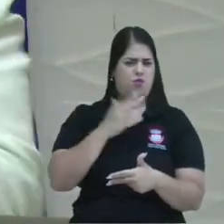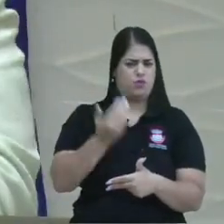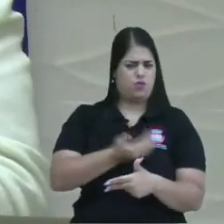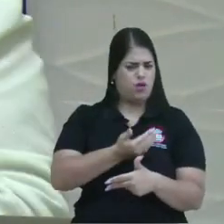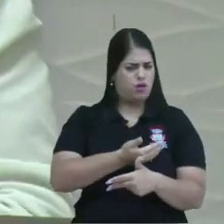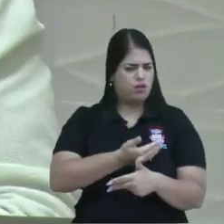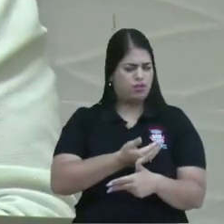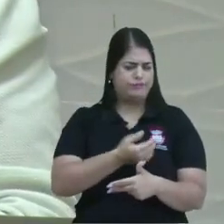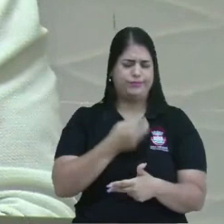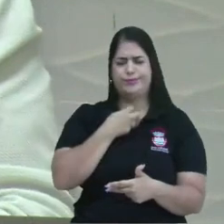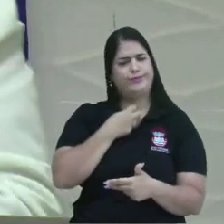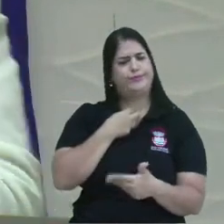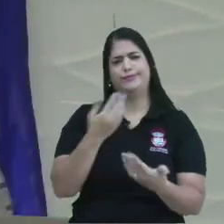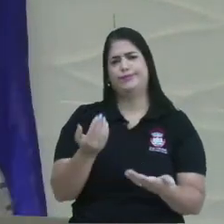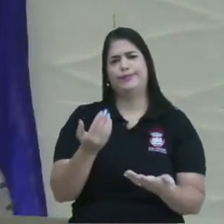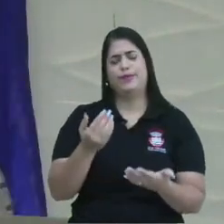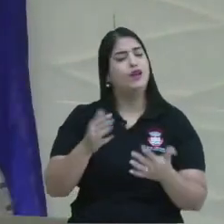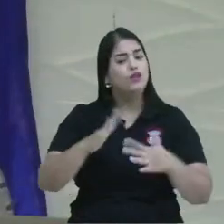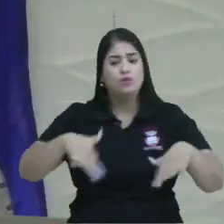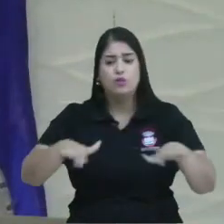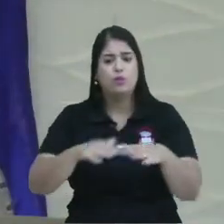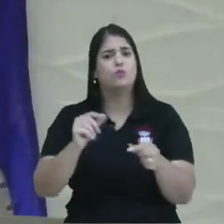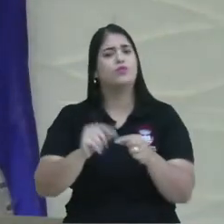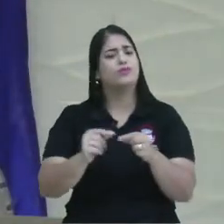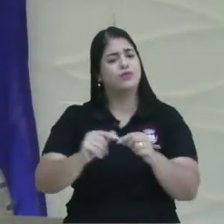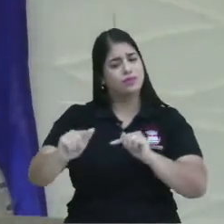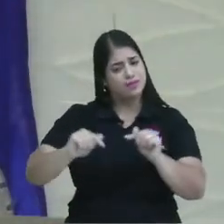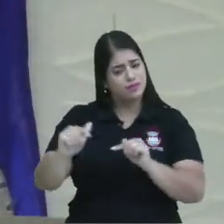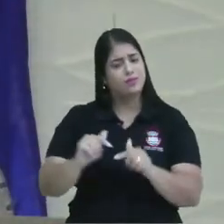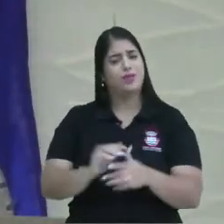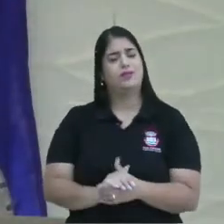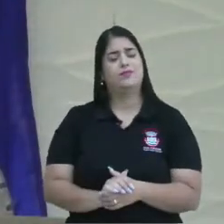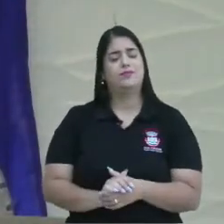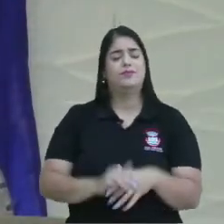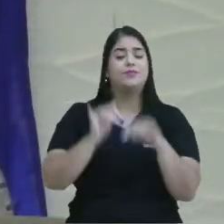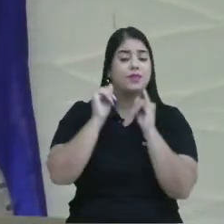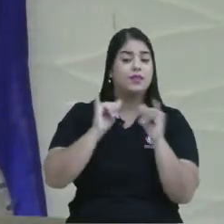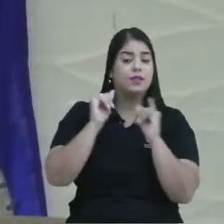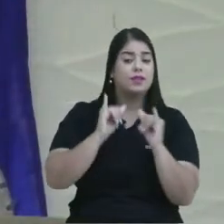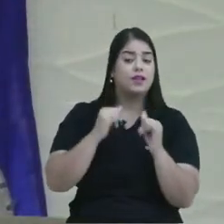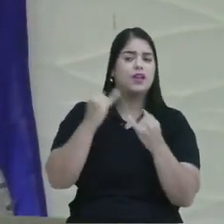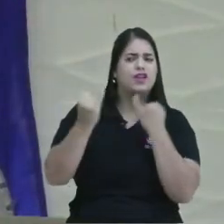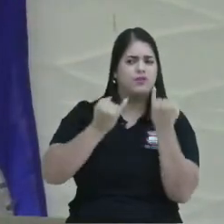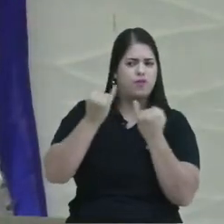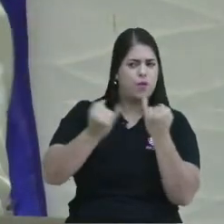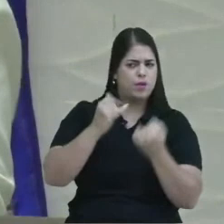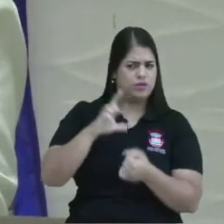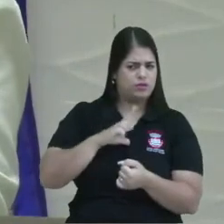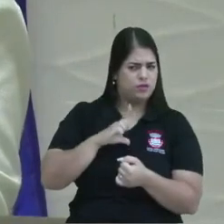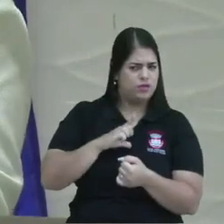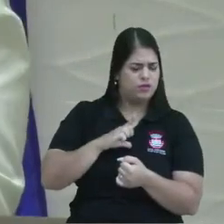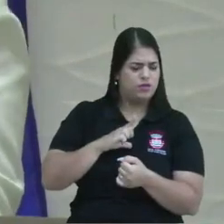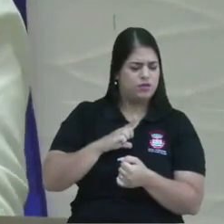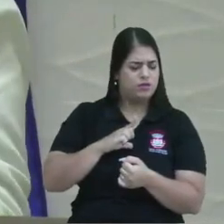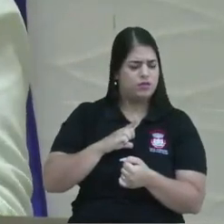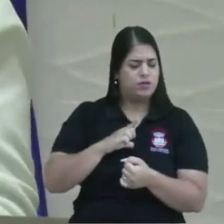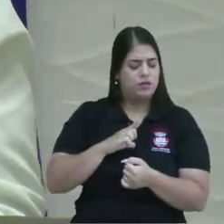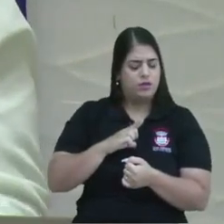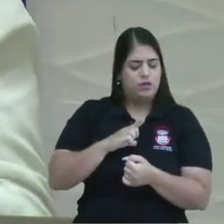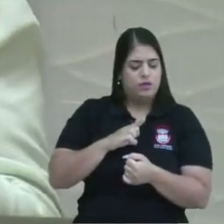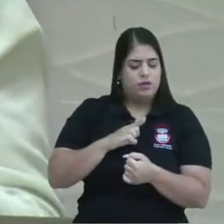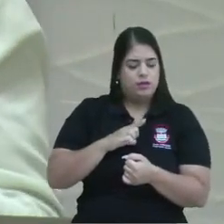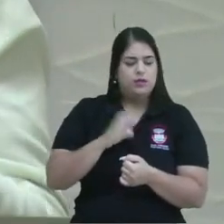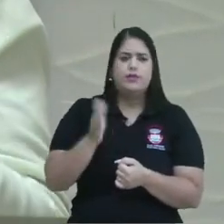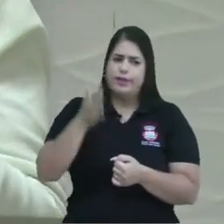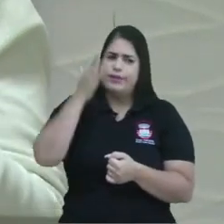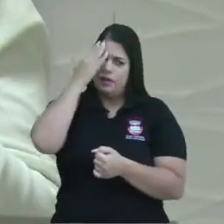se o vizinho também está fazendo. E quero dizer, eu fui informada agora há pouco, eu já sabia